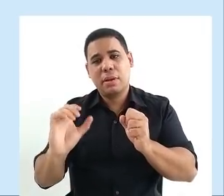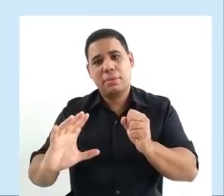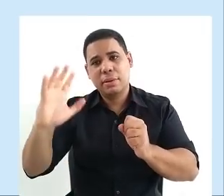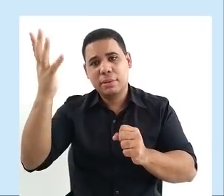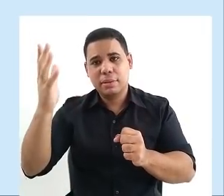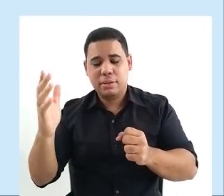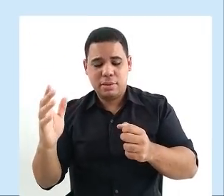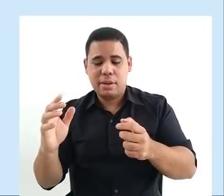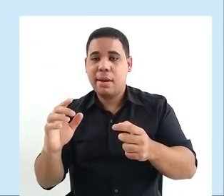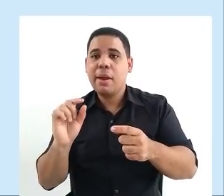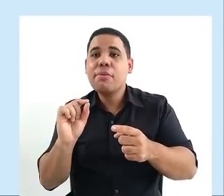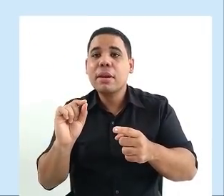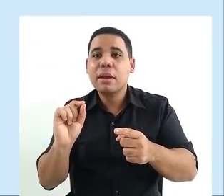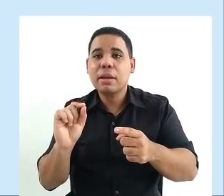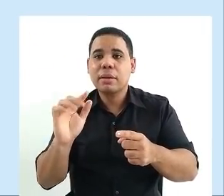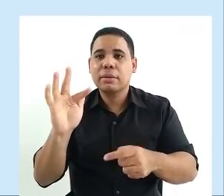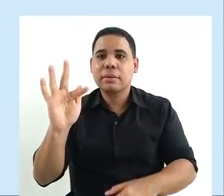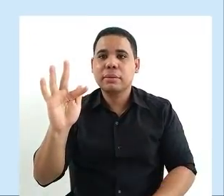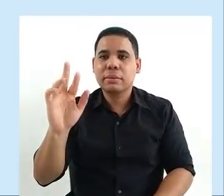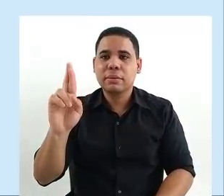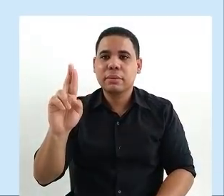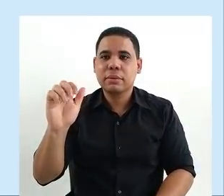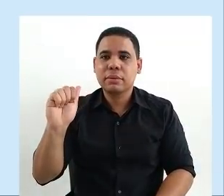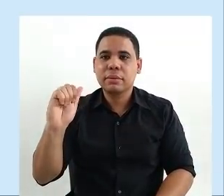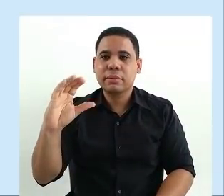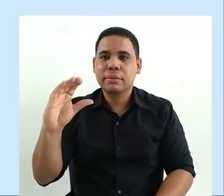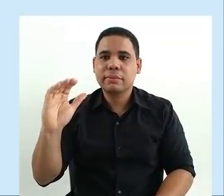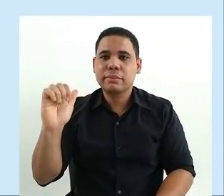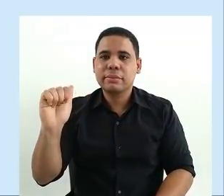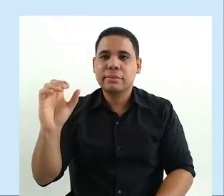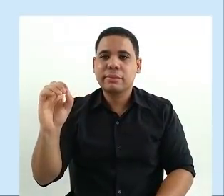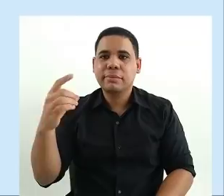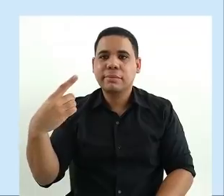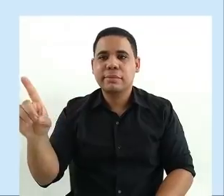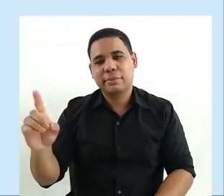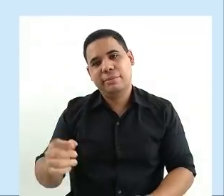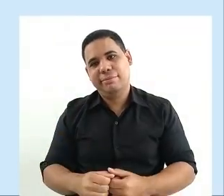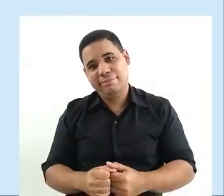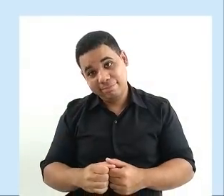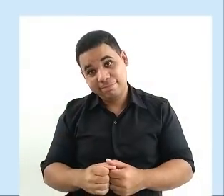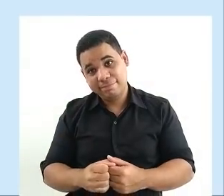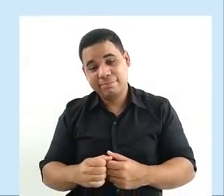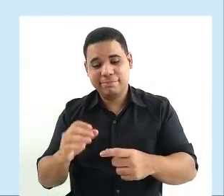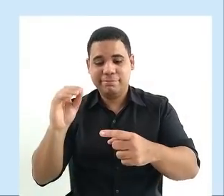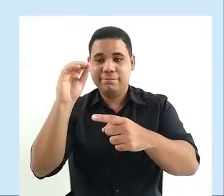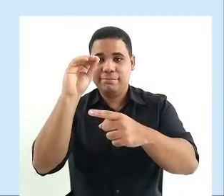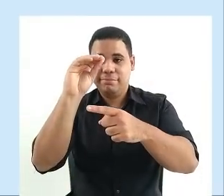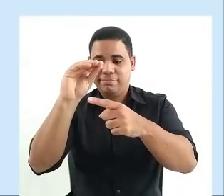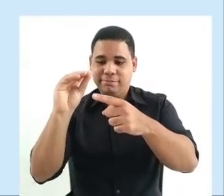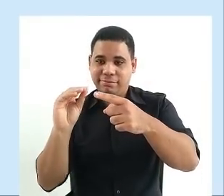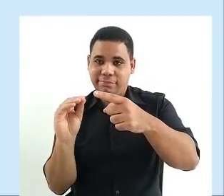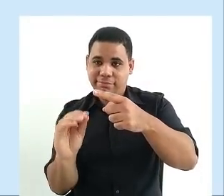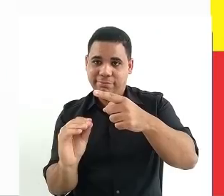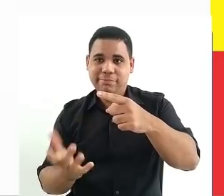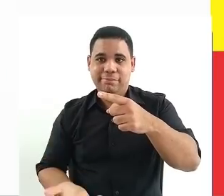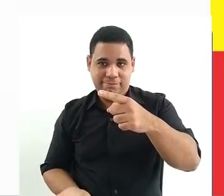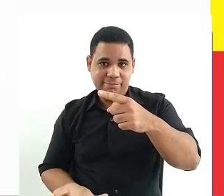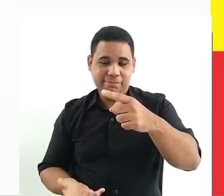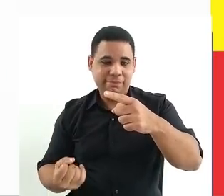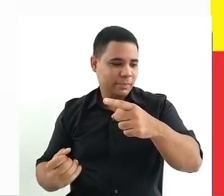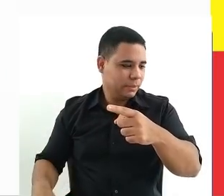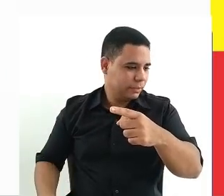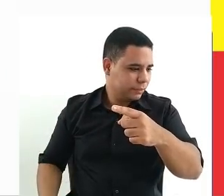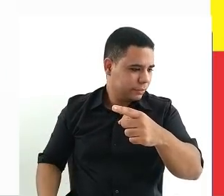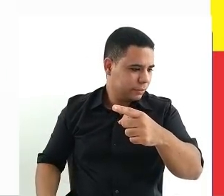probabilidade nada mais é do que uma fração. A gente já conhece. O numerinho de cima, no numerador,